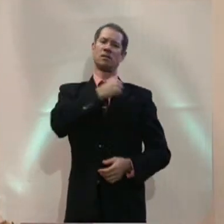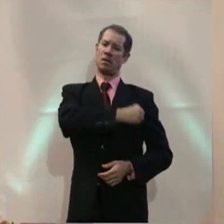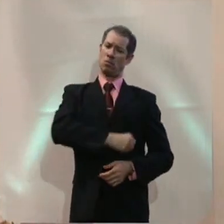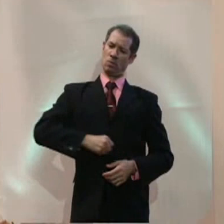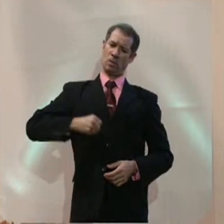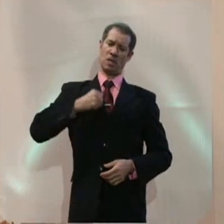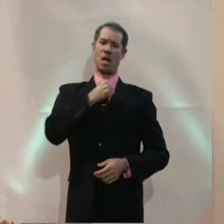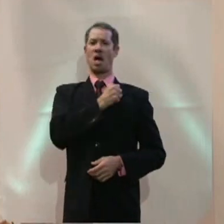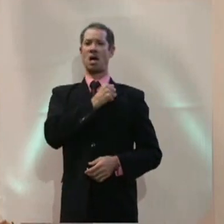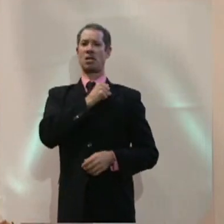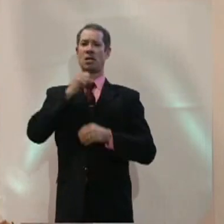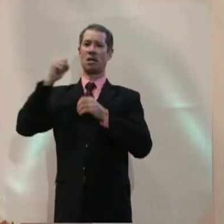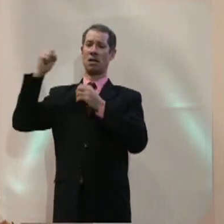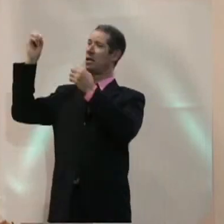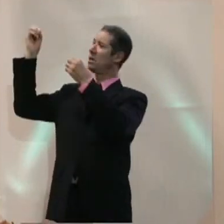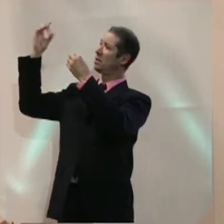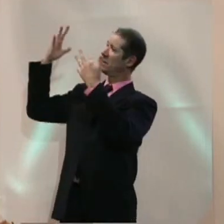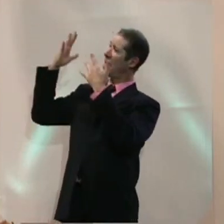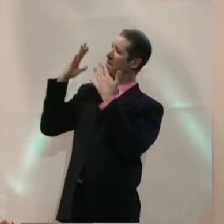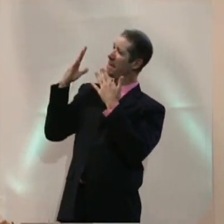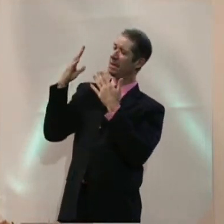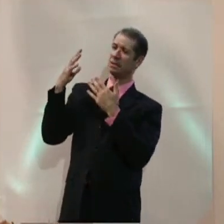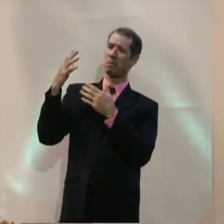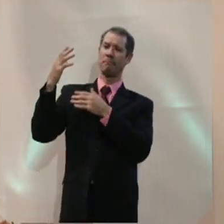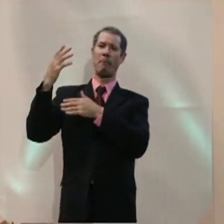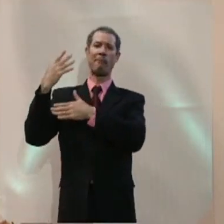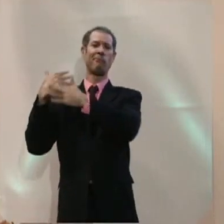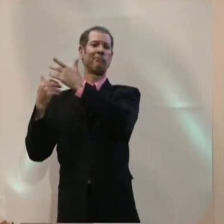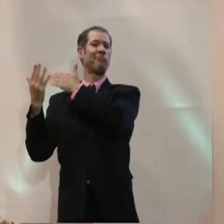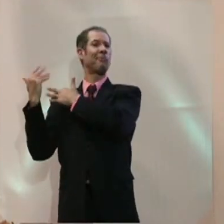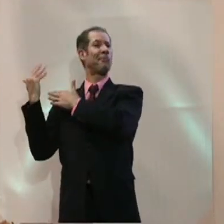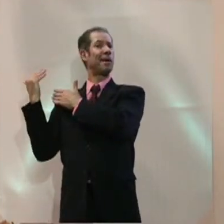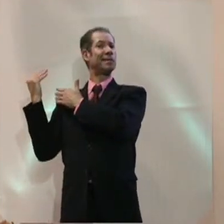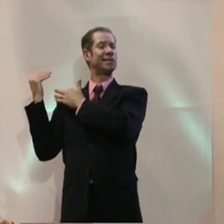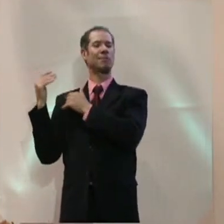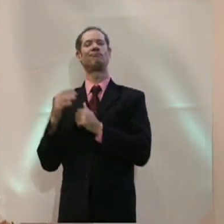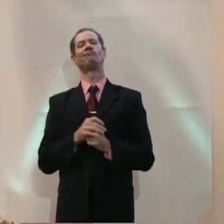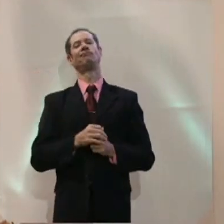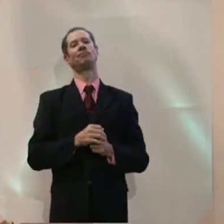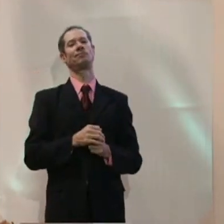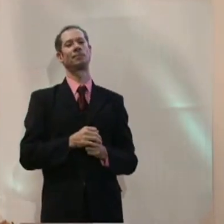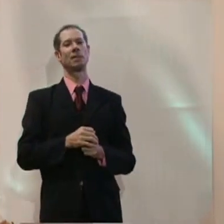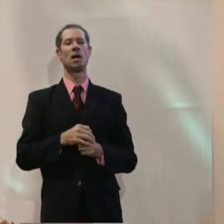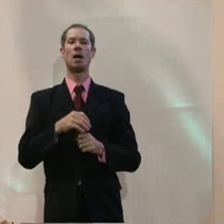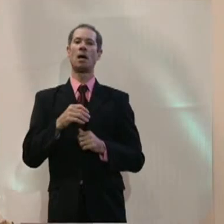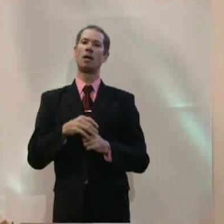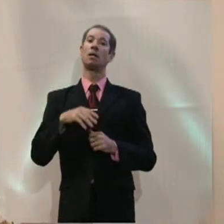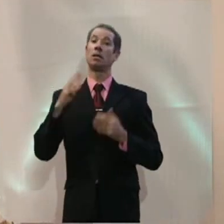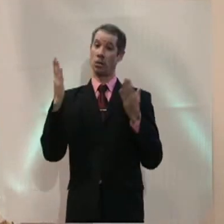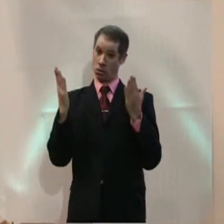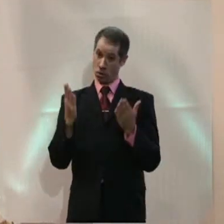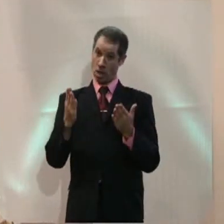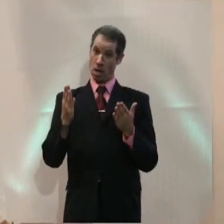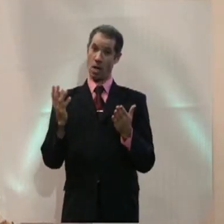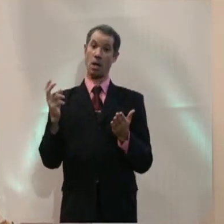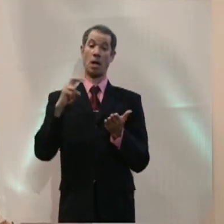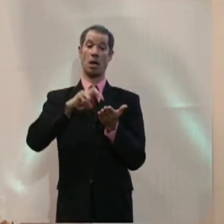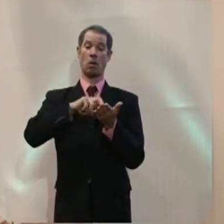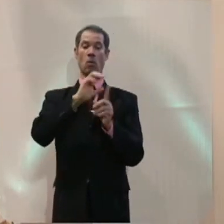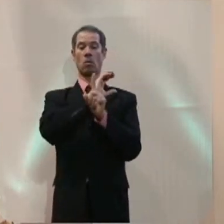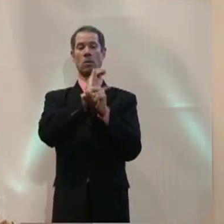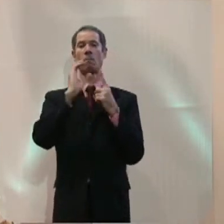da bênção que havia ficado lá no passado. Nós já falamos, hoje no culto da